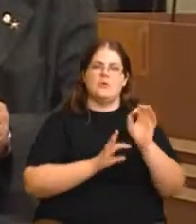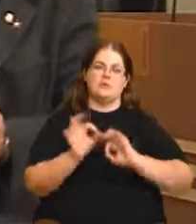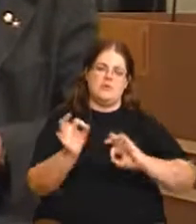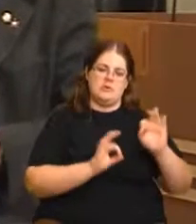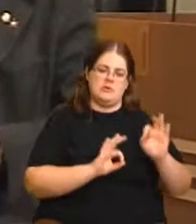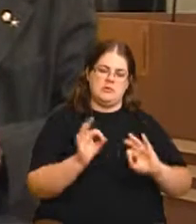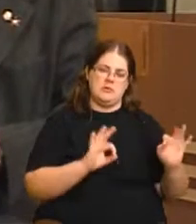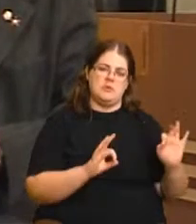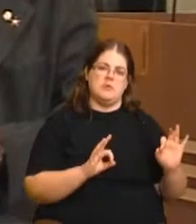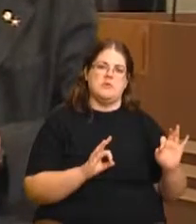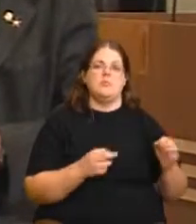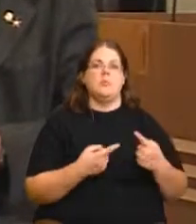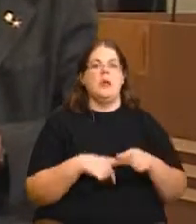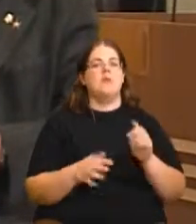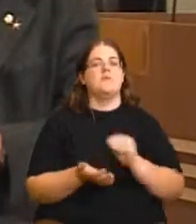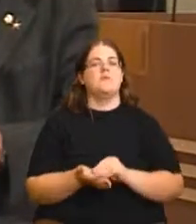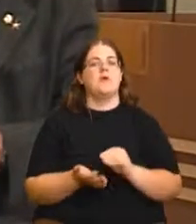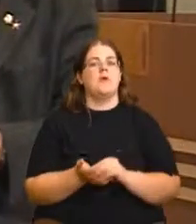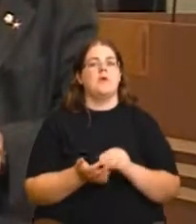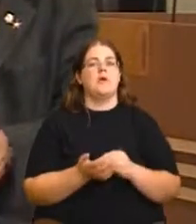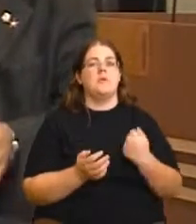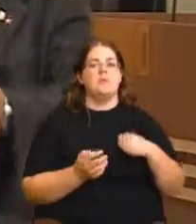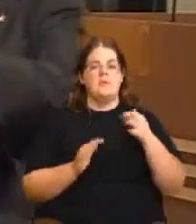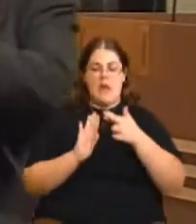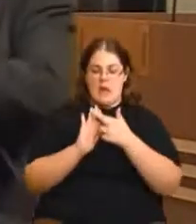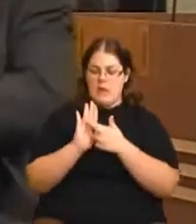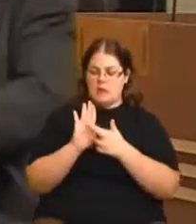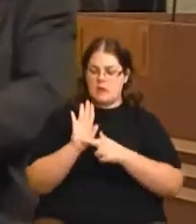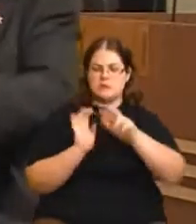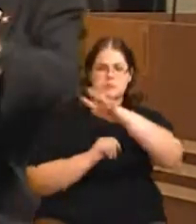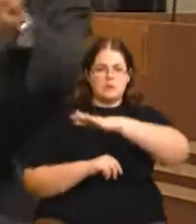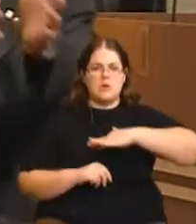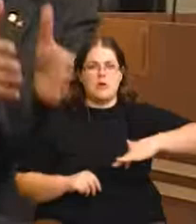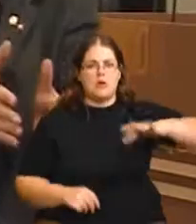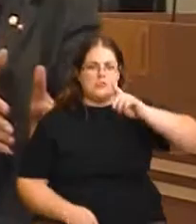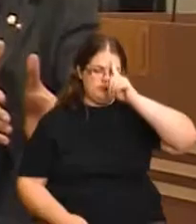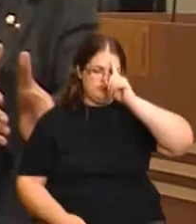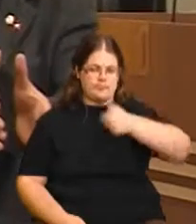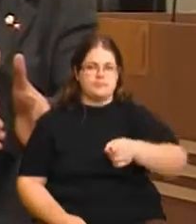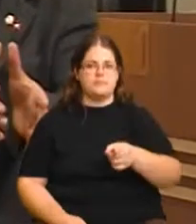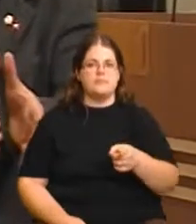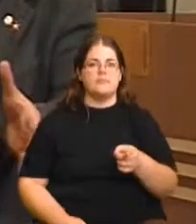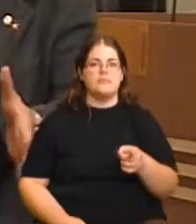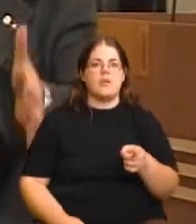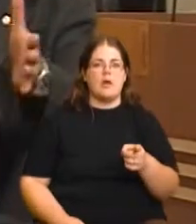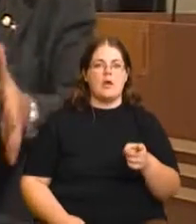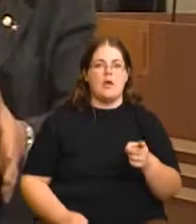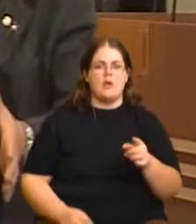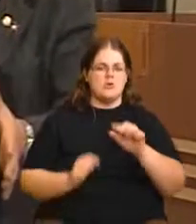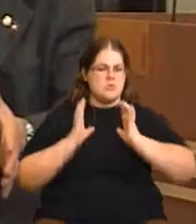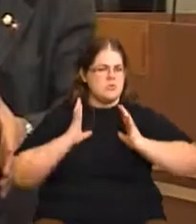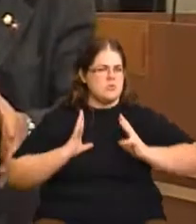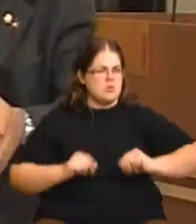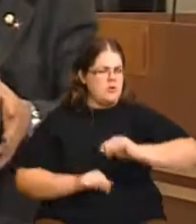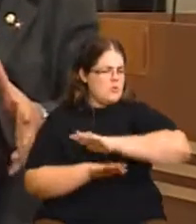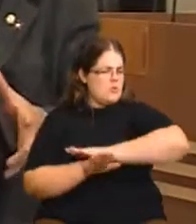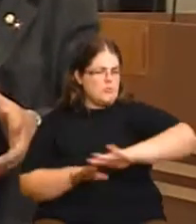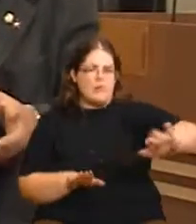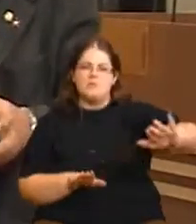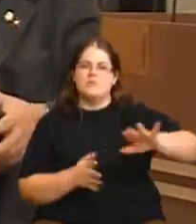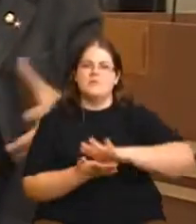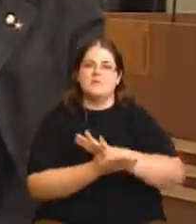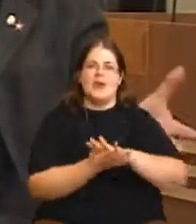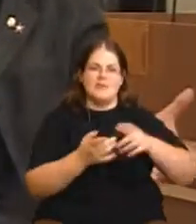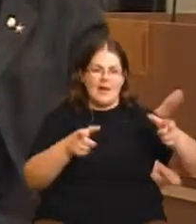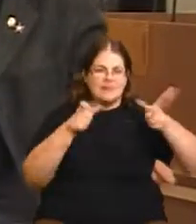agora, está faltando, porque a regra tem que ser para todos, não adianta ter tirado os trailers e deixar em determinados pontos os carros. Tem concessionários de